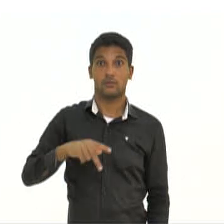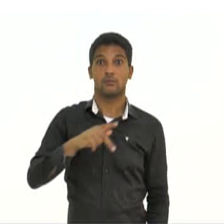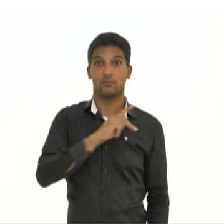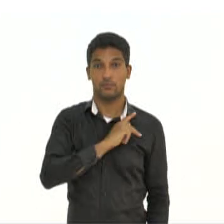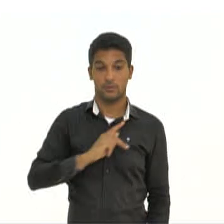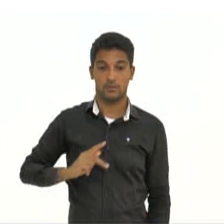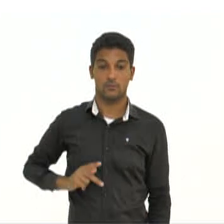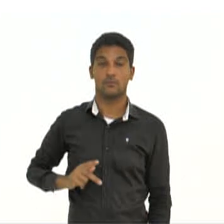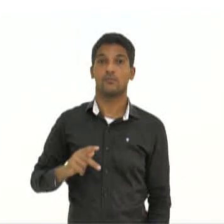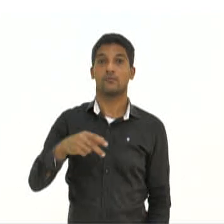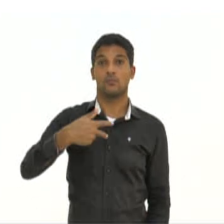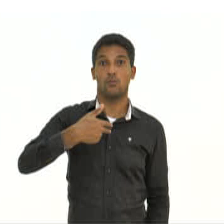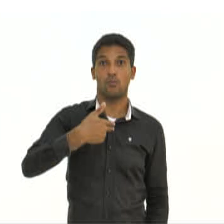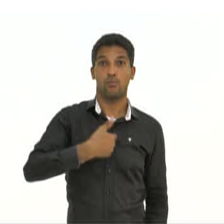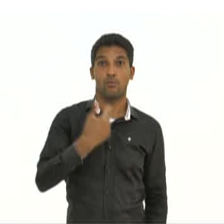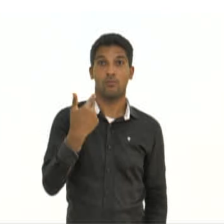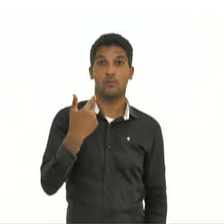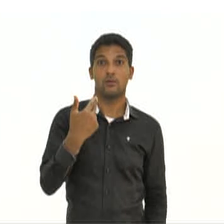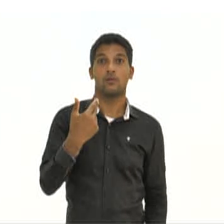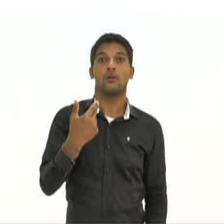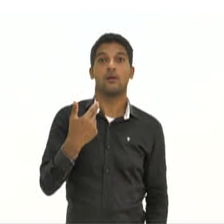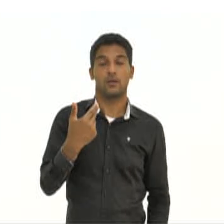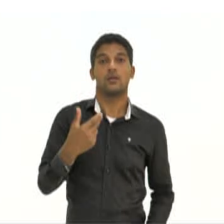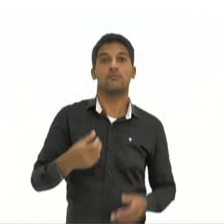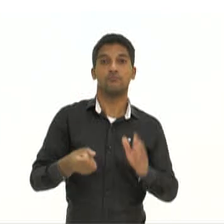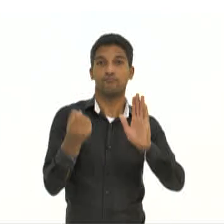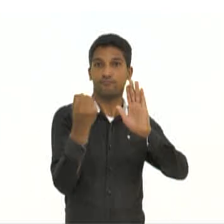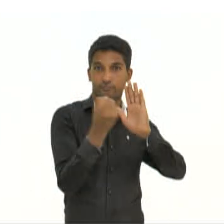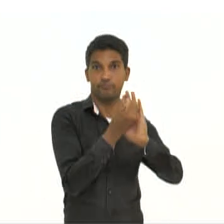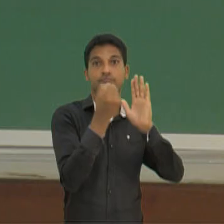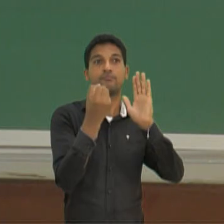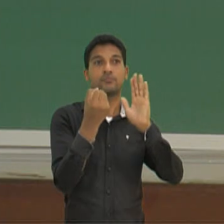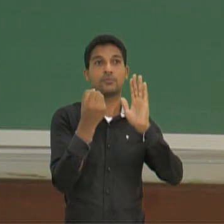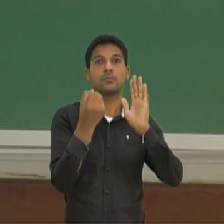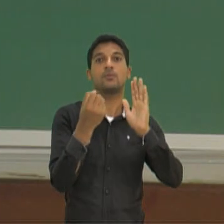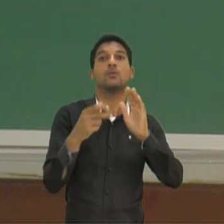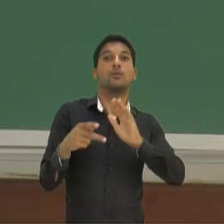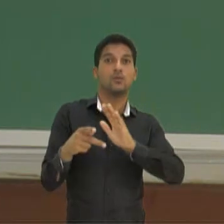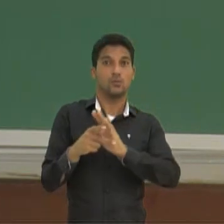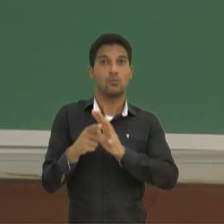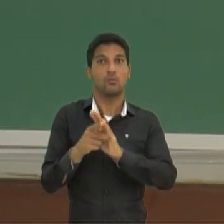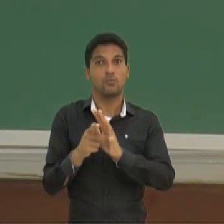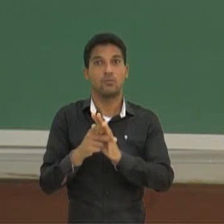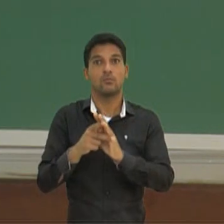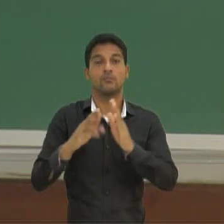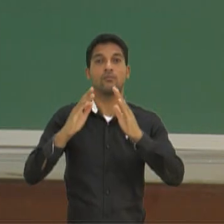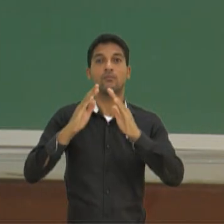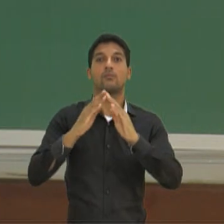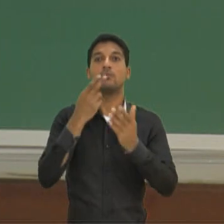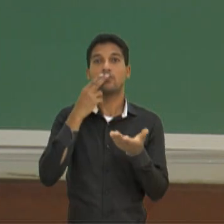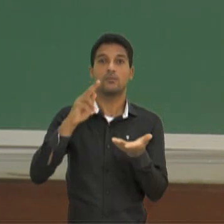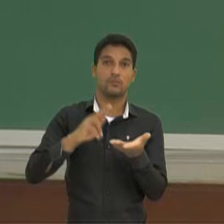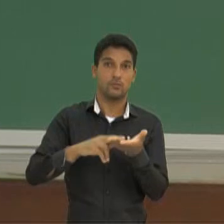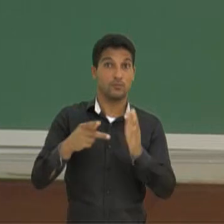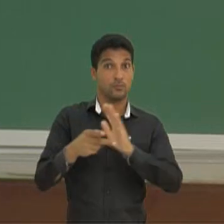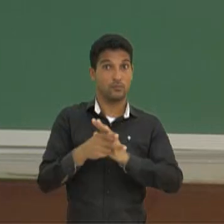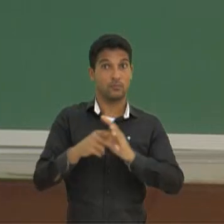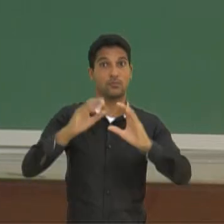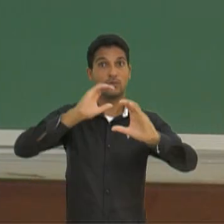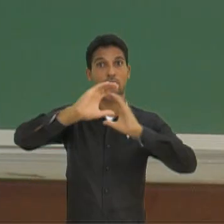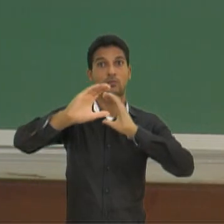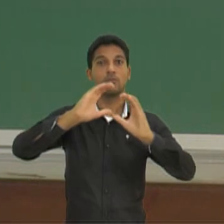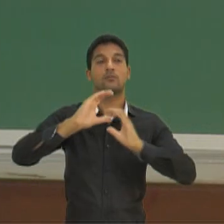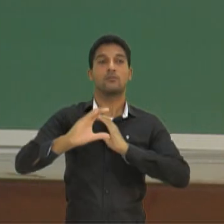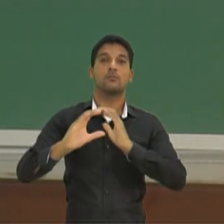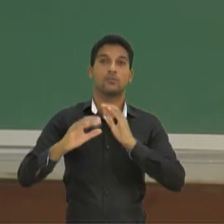Telégrafos no ano de 1930, né? Então, a gente foi tendo aí grandes avanços nessa questão dos meios de comunicação ao